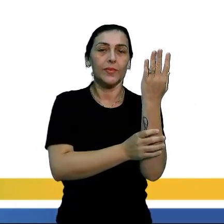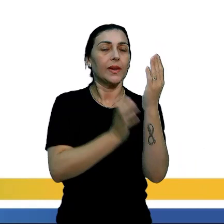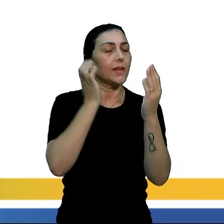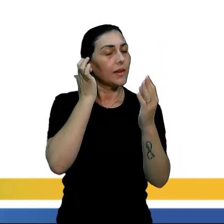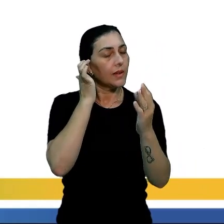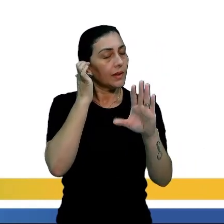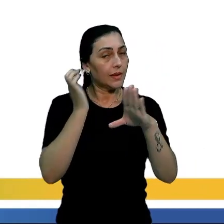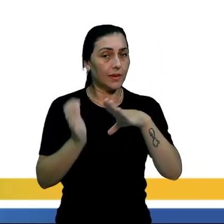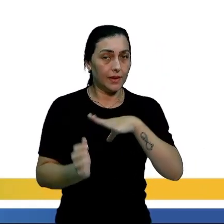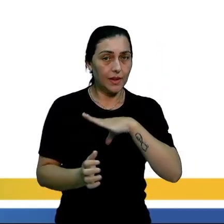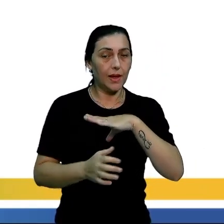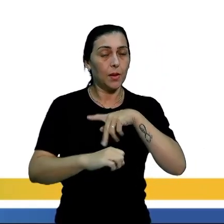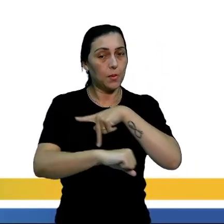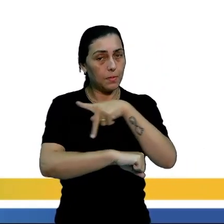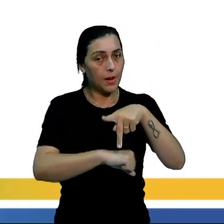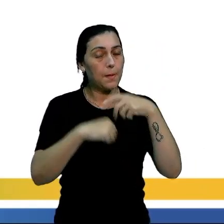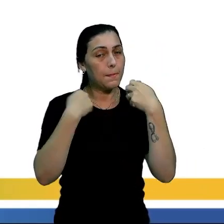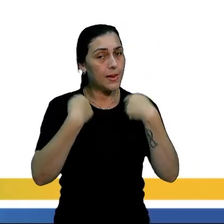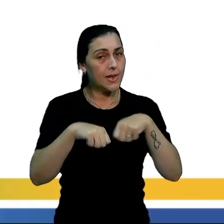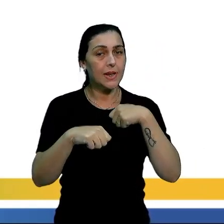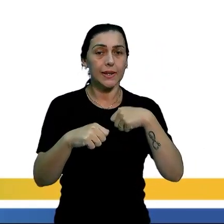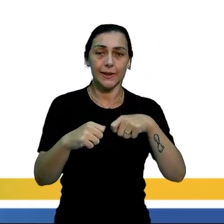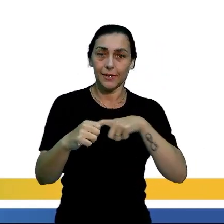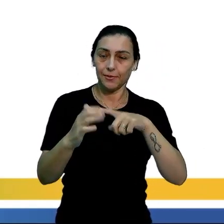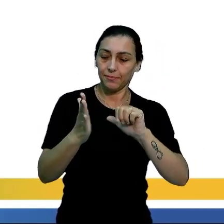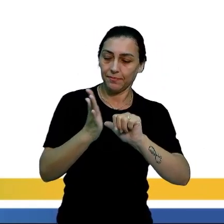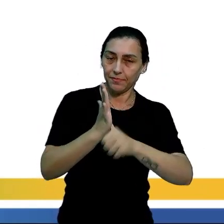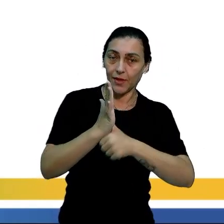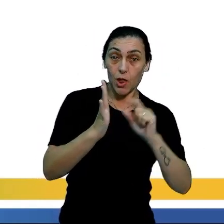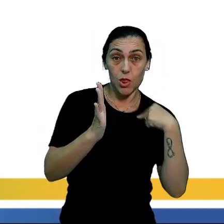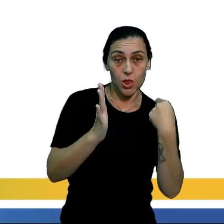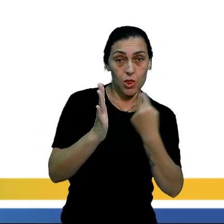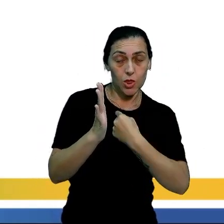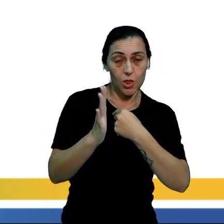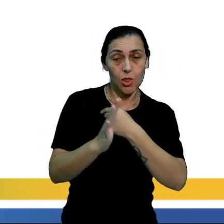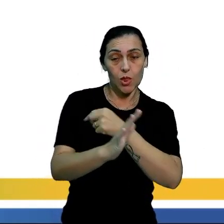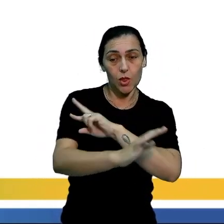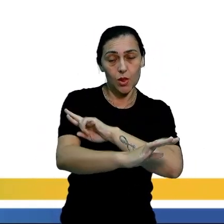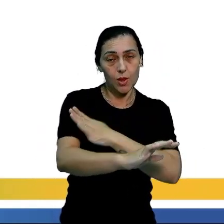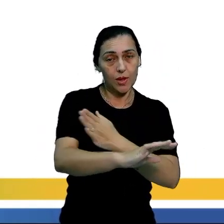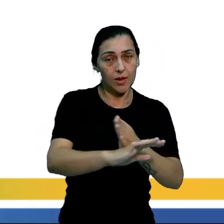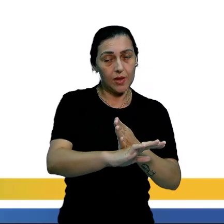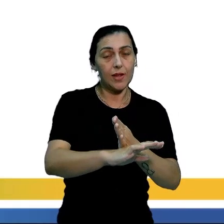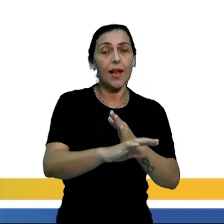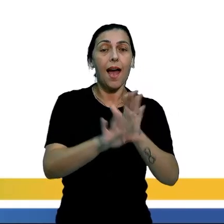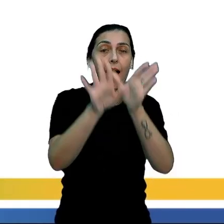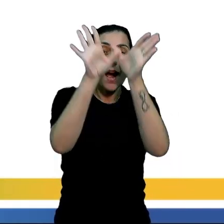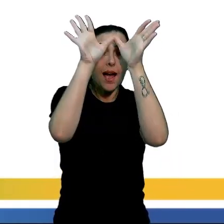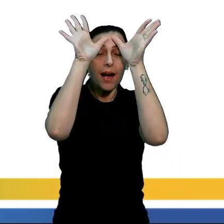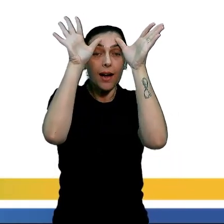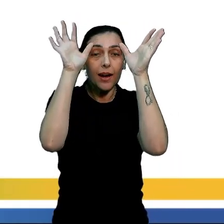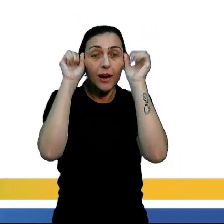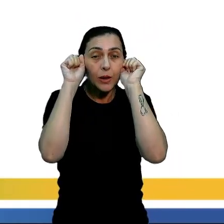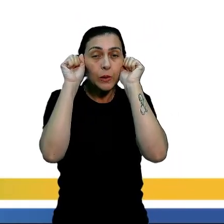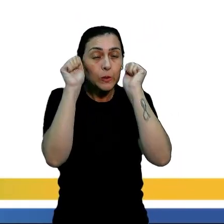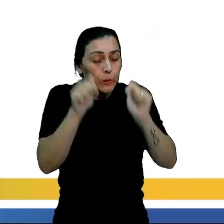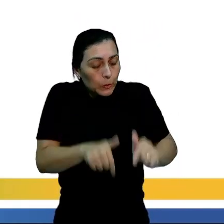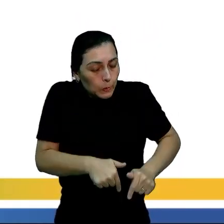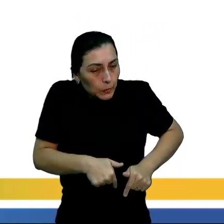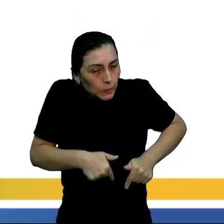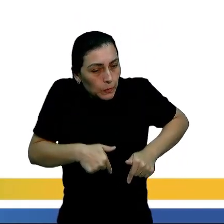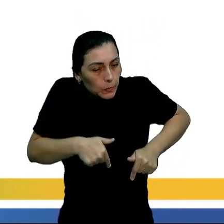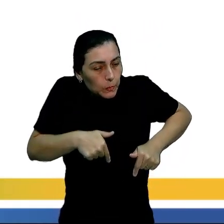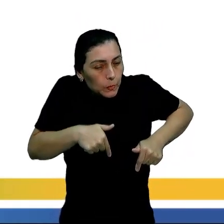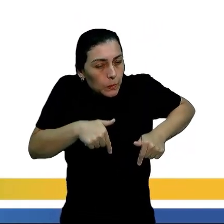cidade, todo país em construção, ela tem perdas e ganhos. Nós, acrianos, né? Se tornamos acre, a luta de muito sangue